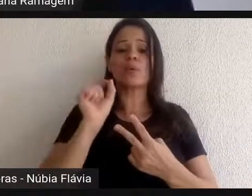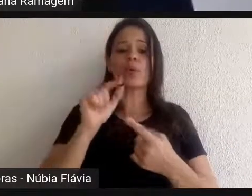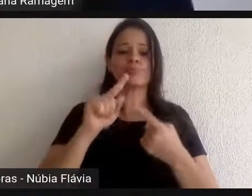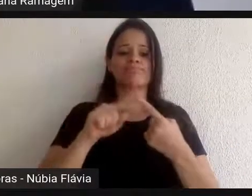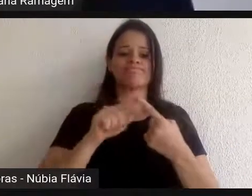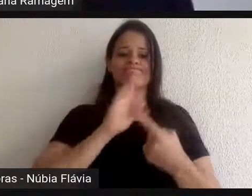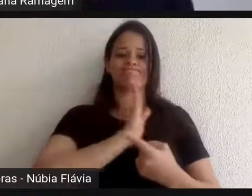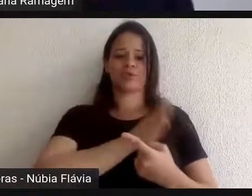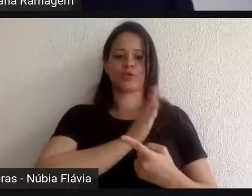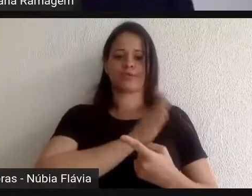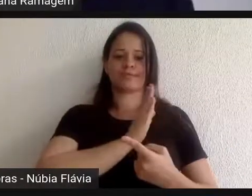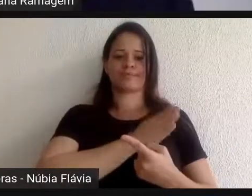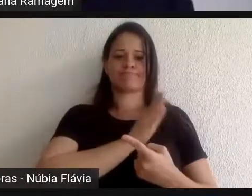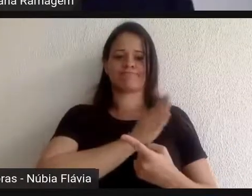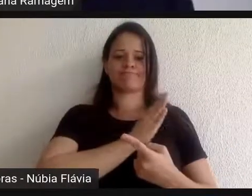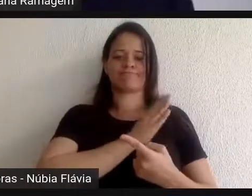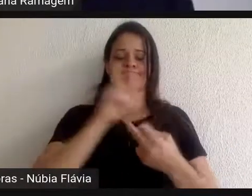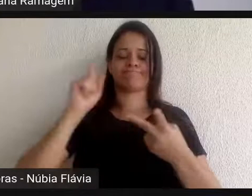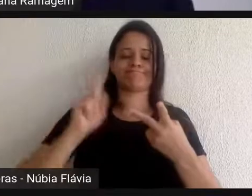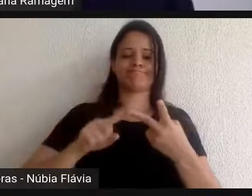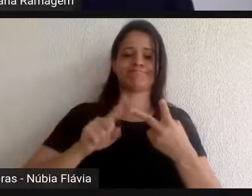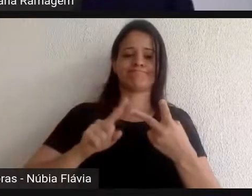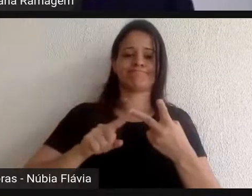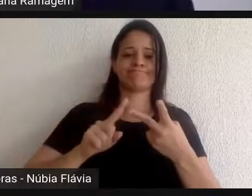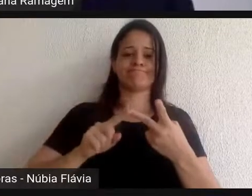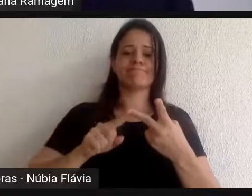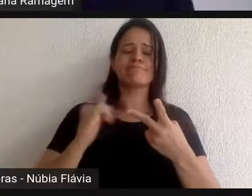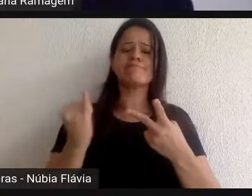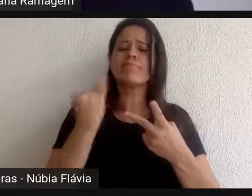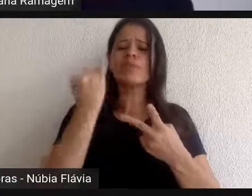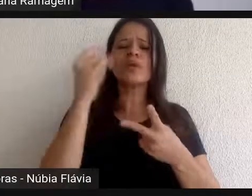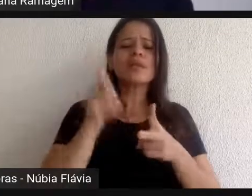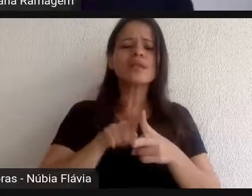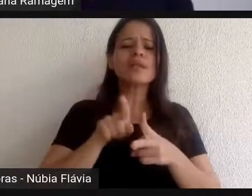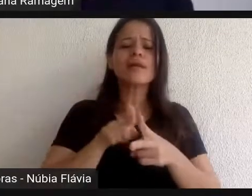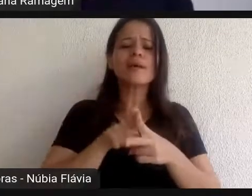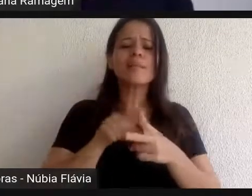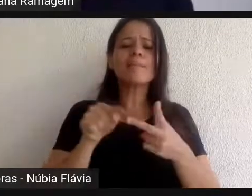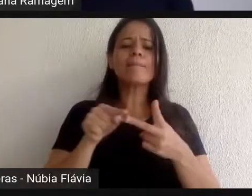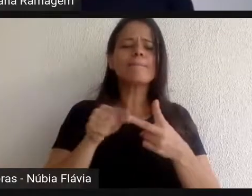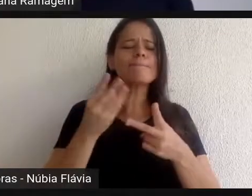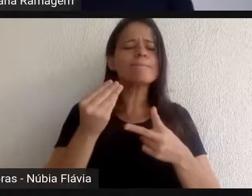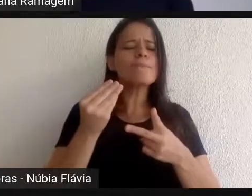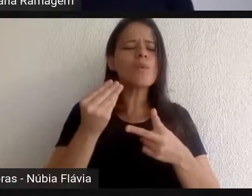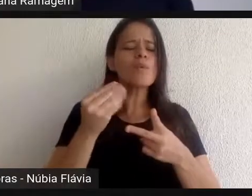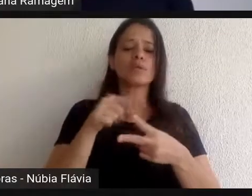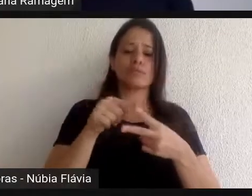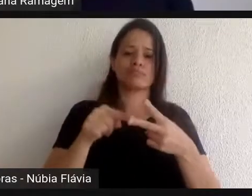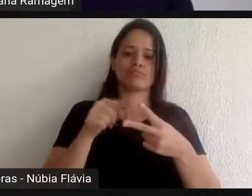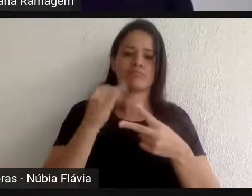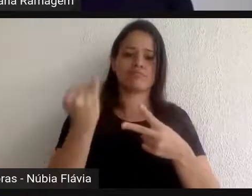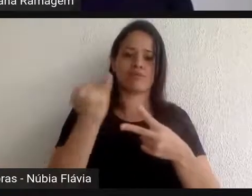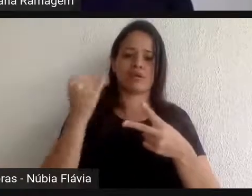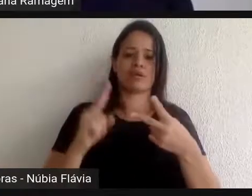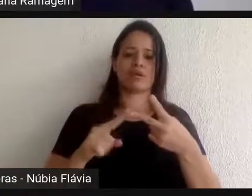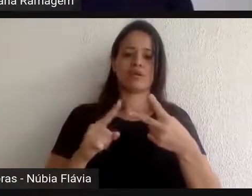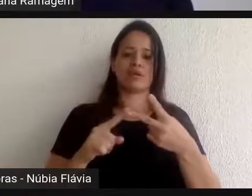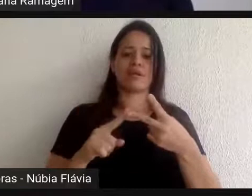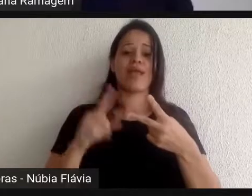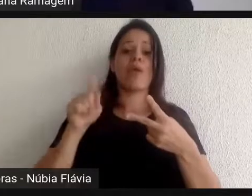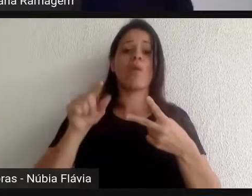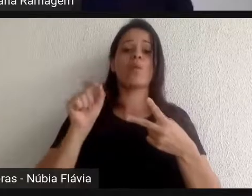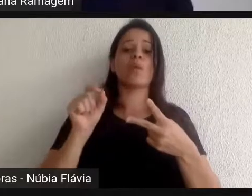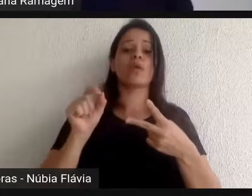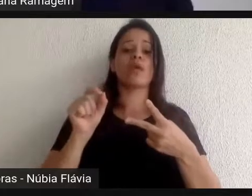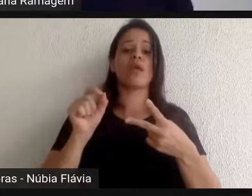sabe, é o coração. O segundo, pessoal, e de tamanha importância também, são os músculos